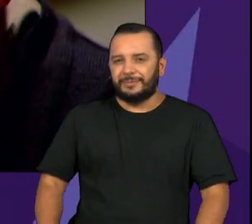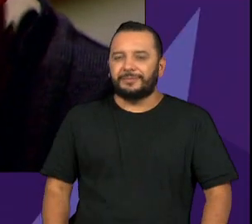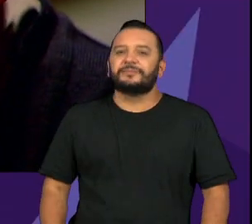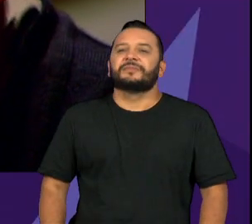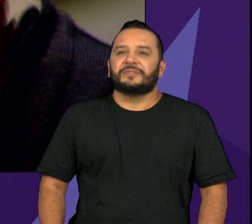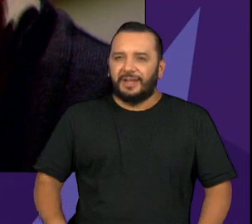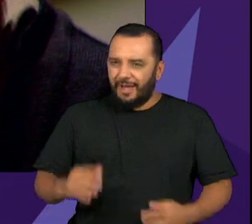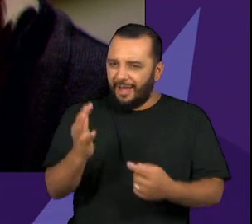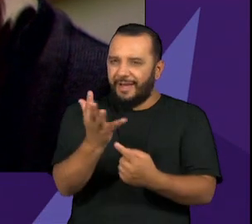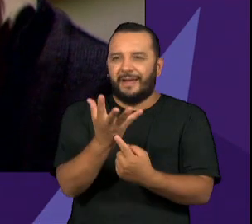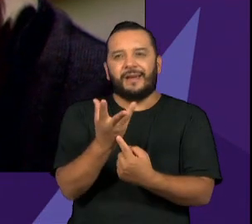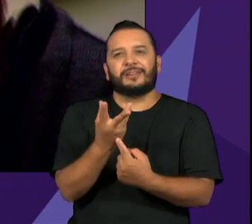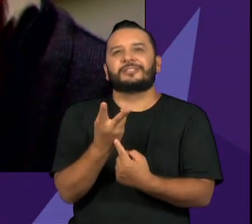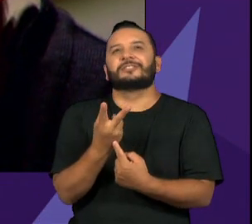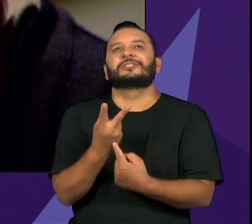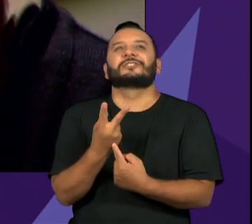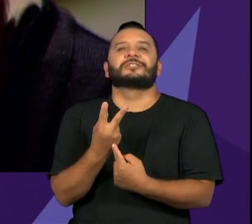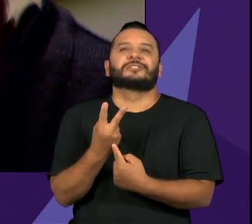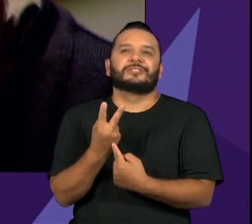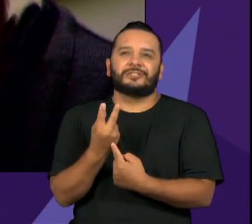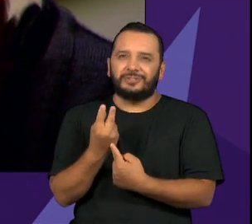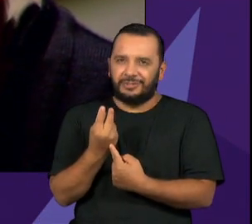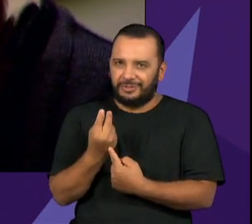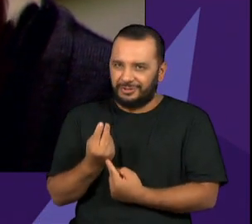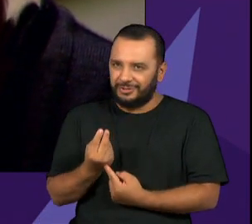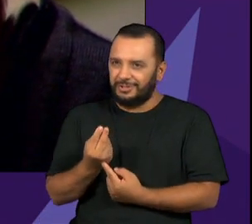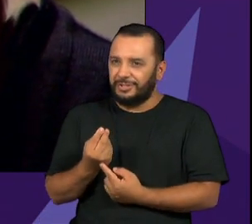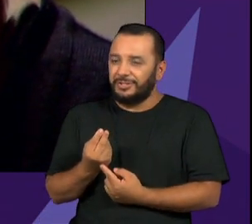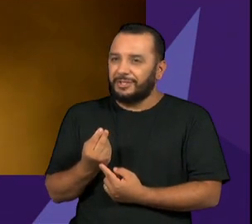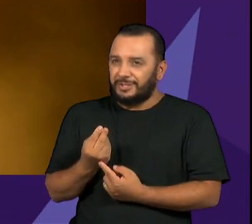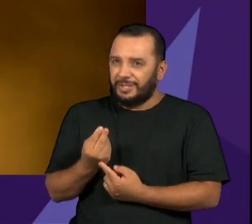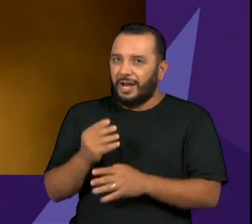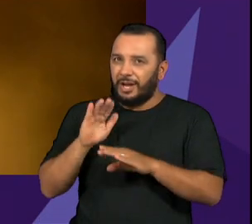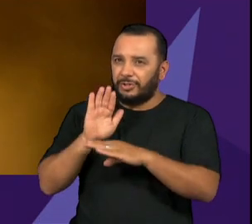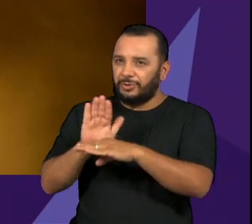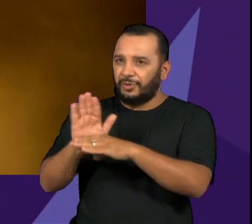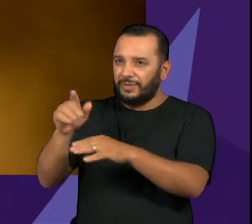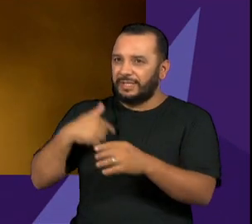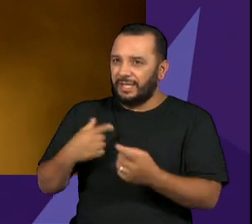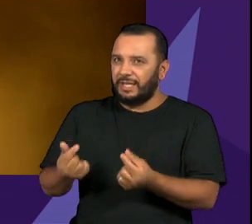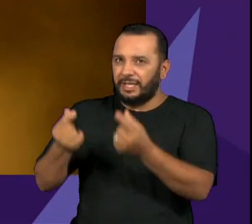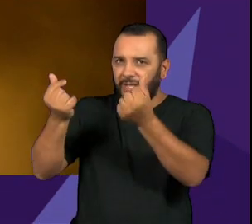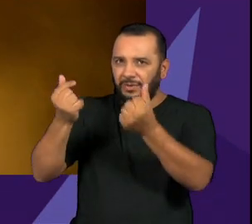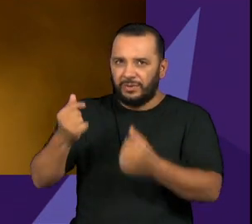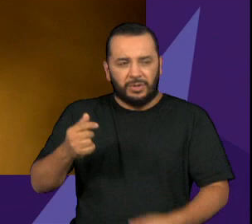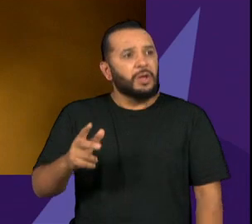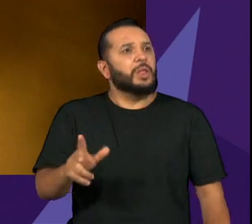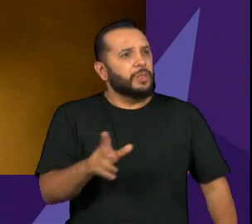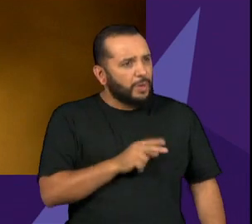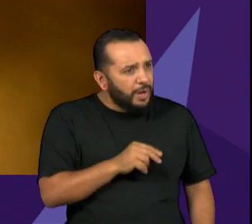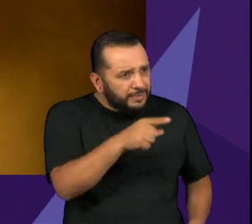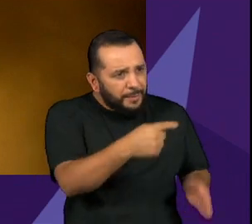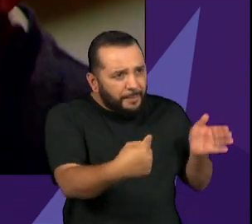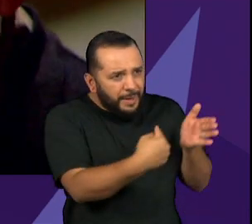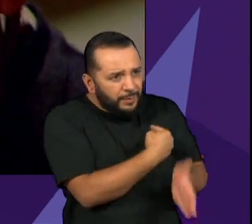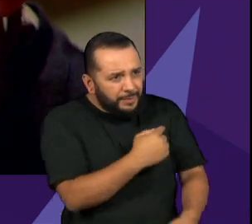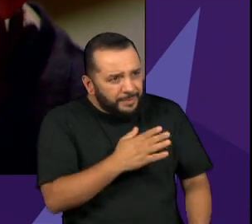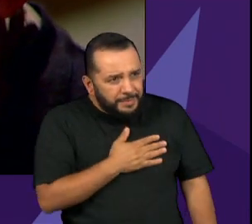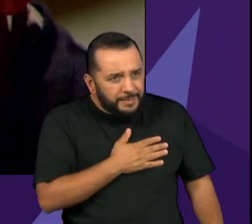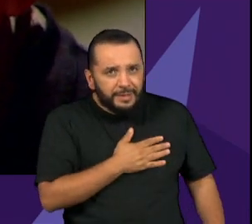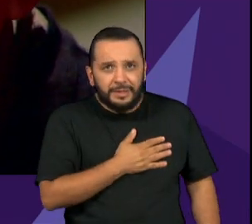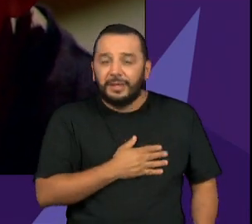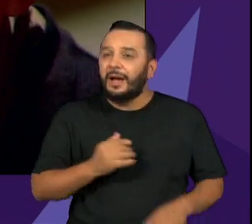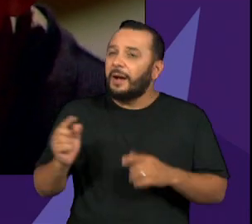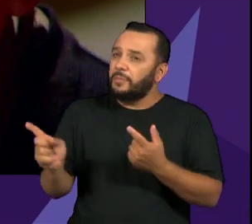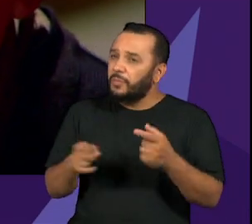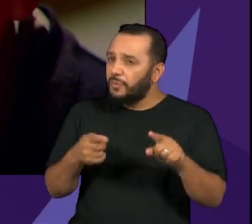A arte deixou você rico? Nossa, pai, essa pergunta é sua para mim? Falar que a